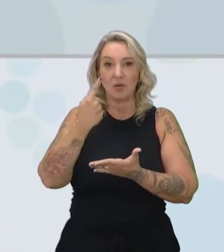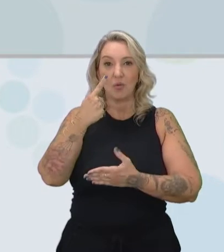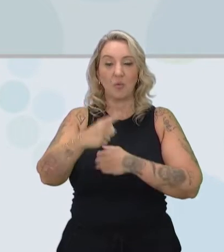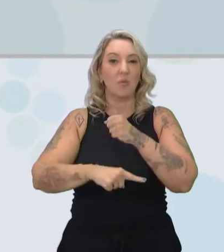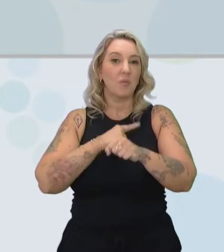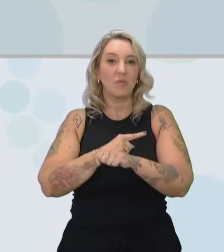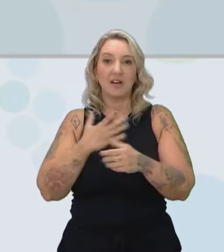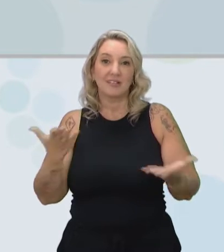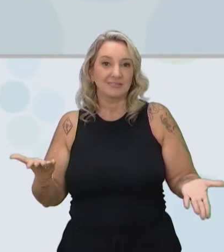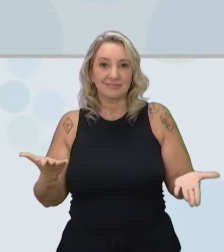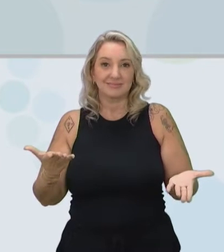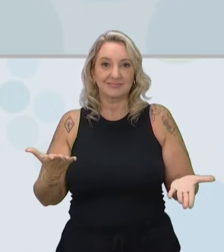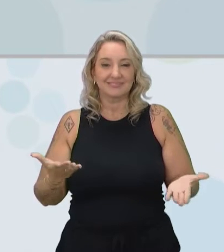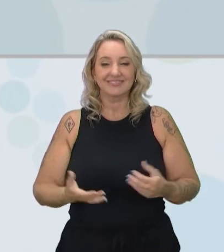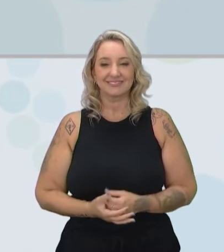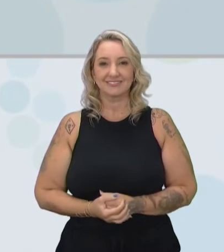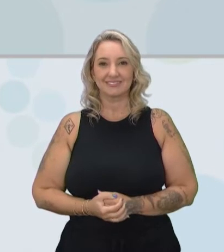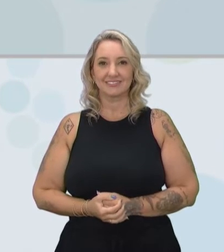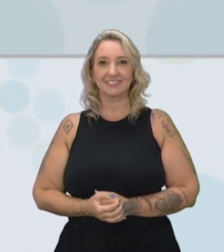prefere pagar à vista?